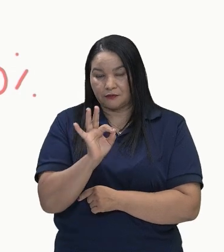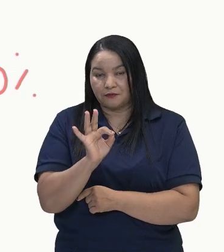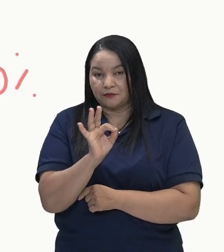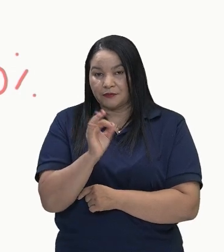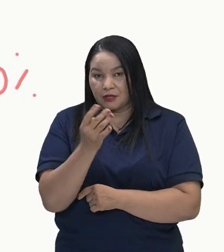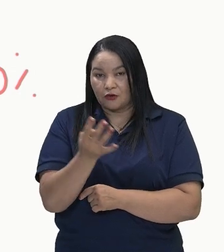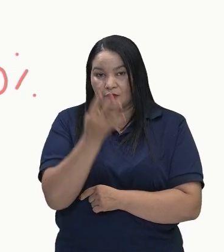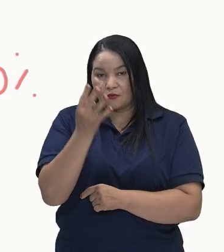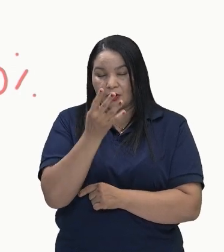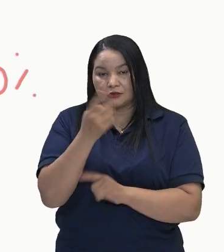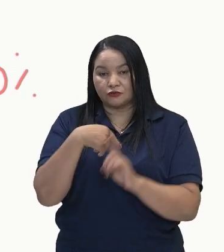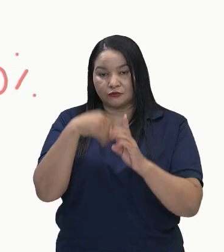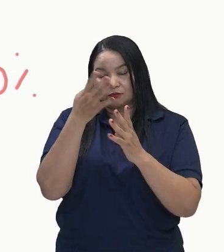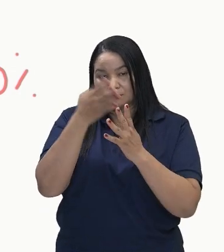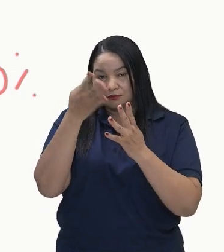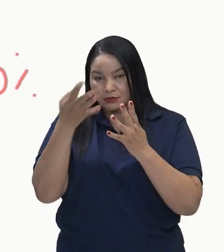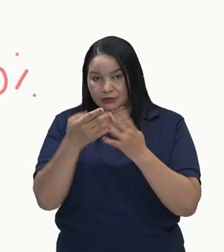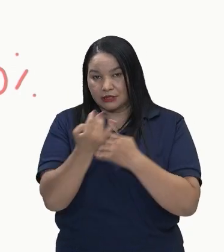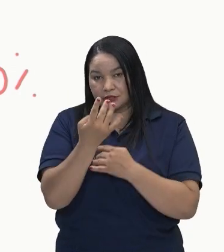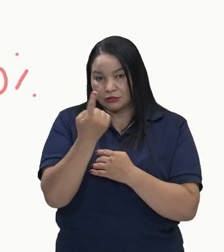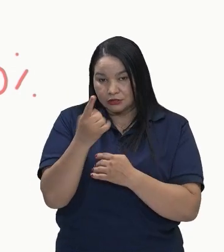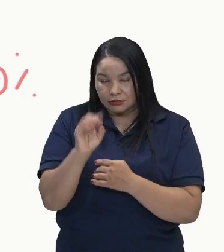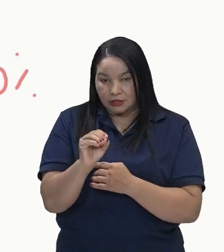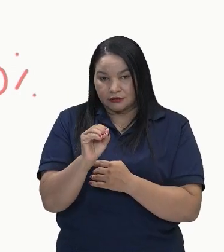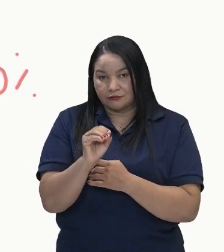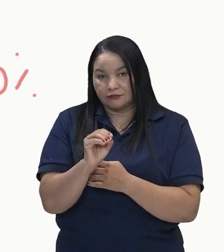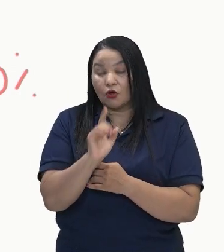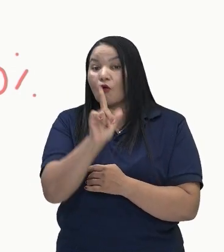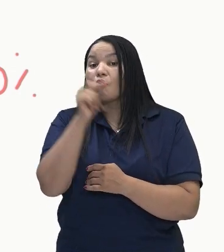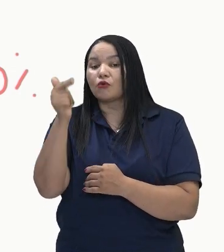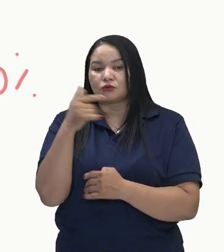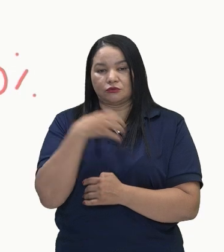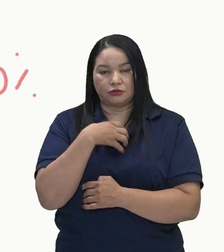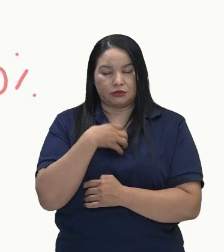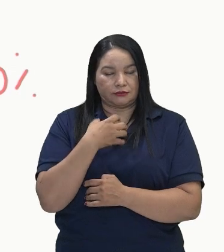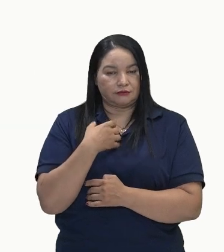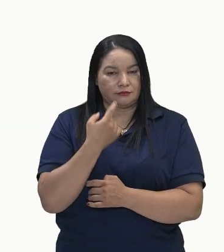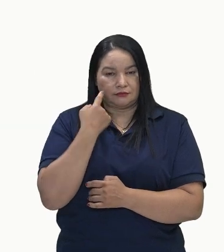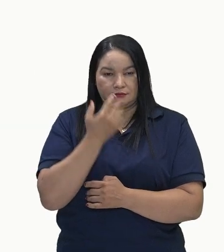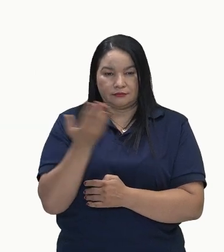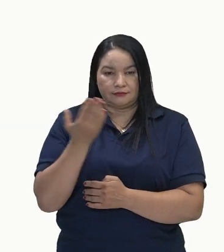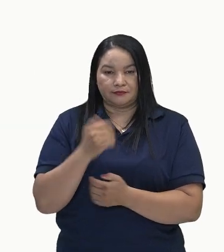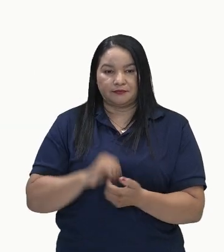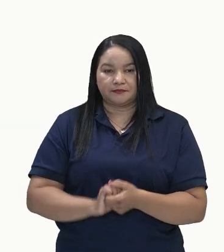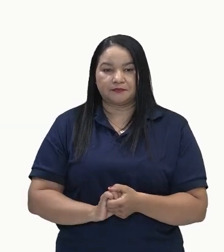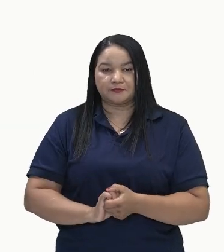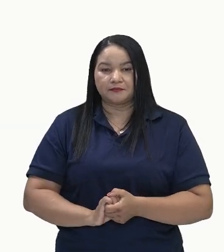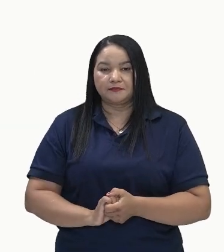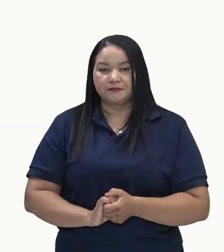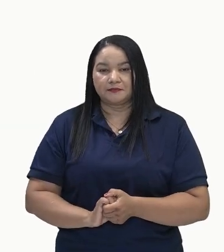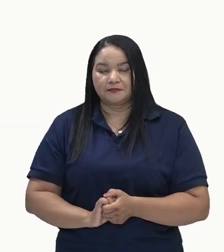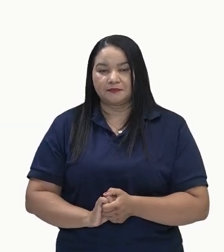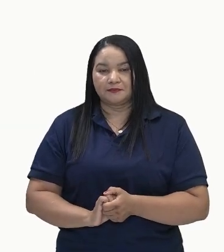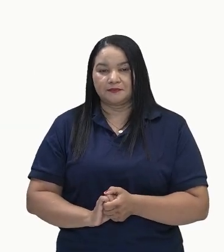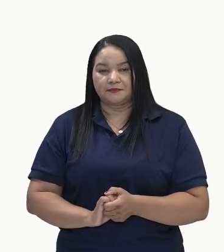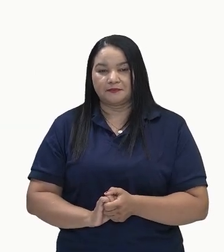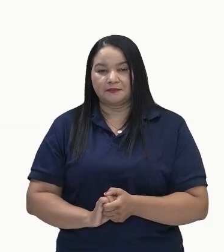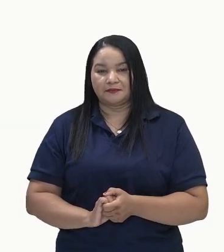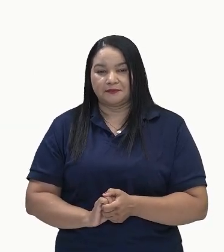parcelas de 10. Tá legal? Tem outra maneira de fazer, o professor vai mostrar aqui, porque a gente tem também ela resolvida aqui de uma outra maneira.